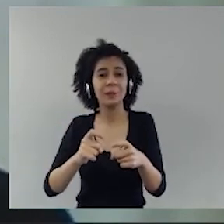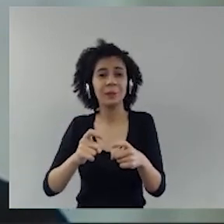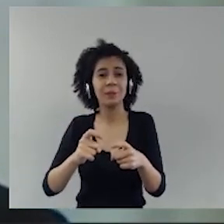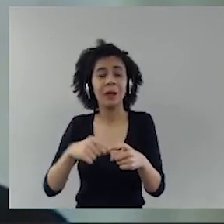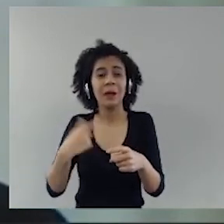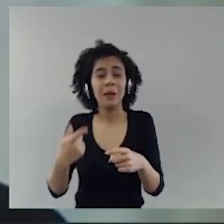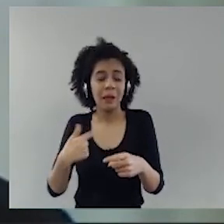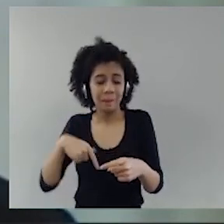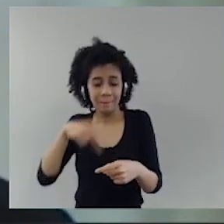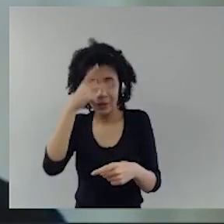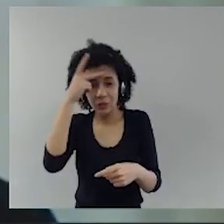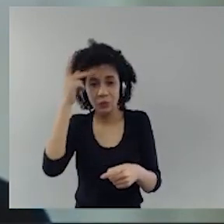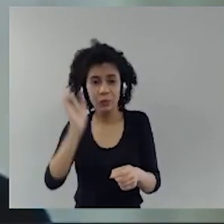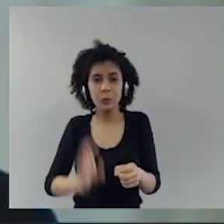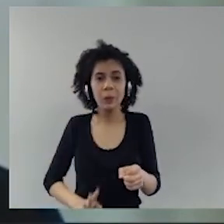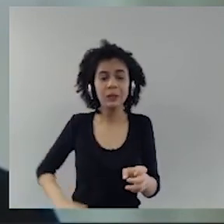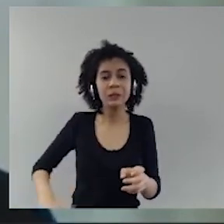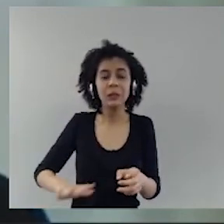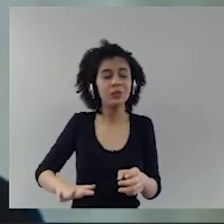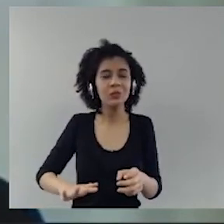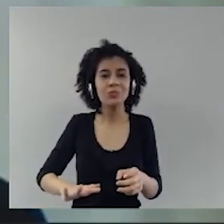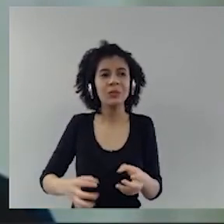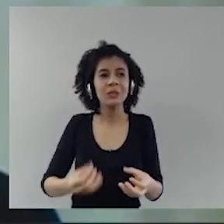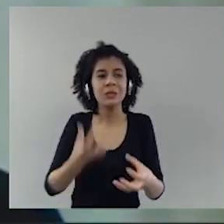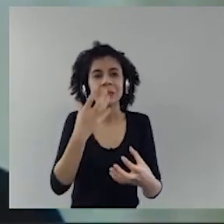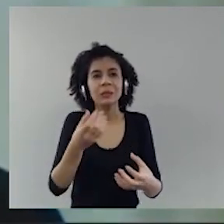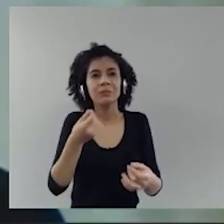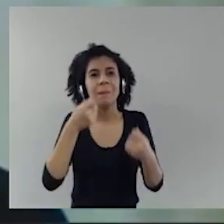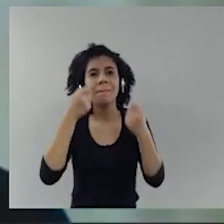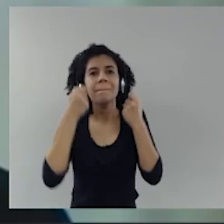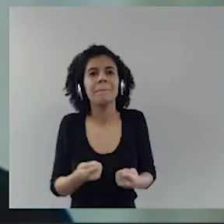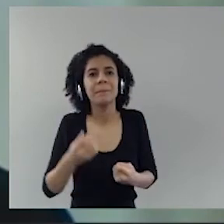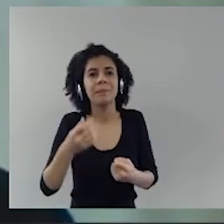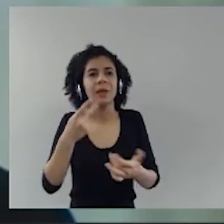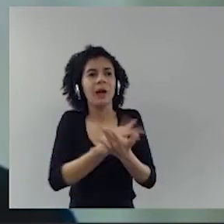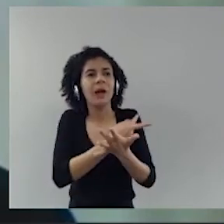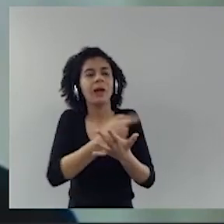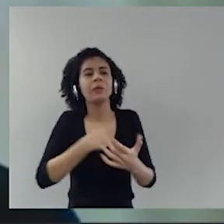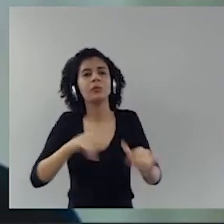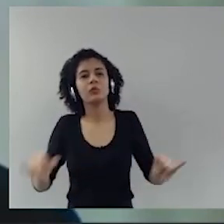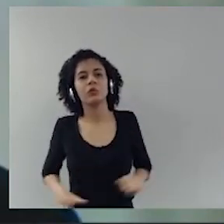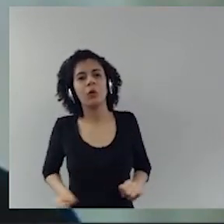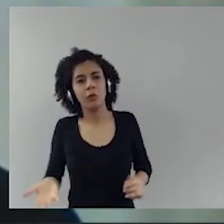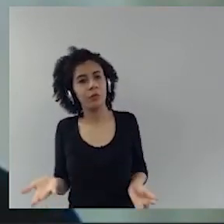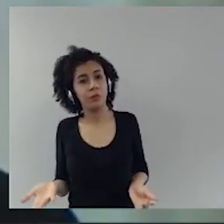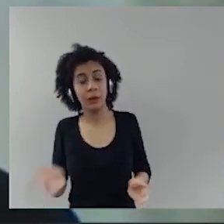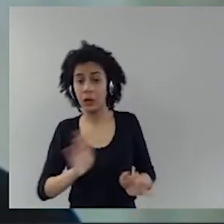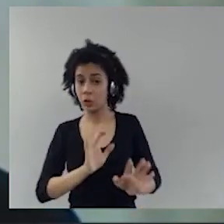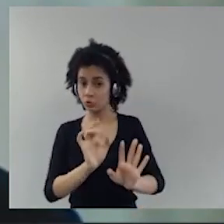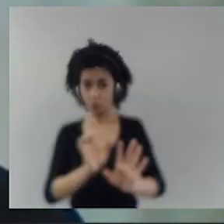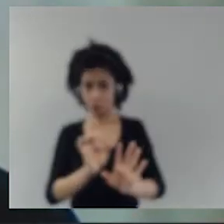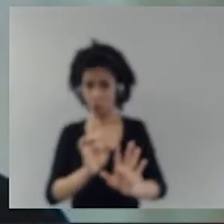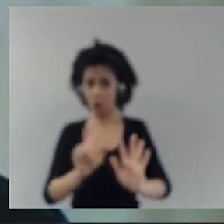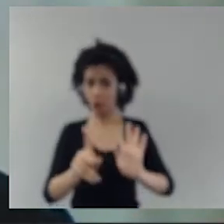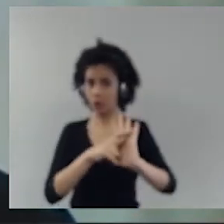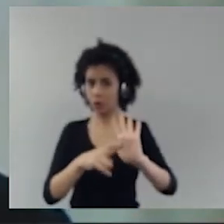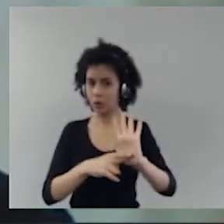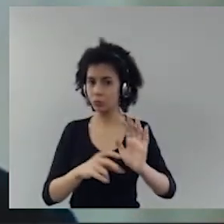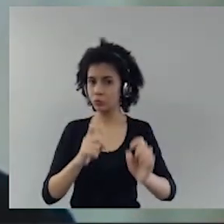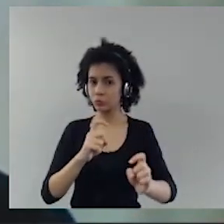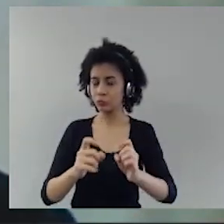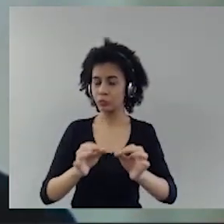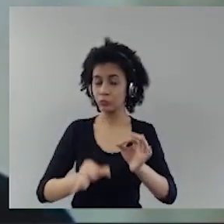pela administração pública mas vejam só não é apenas o regime jurídico